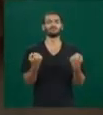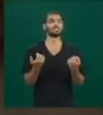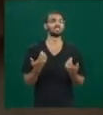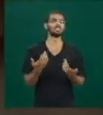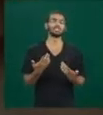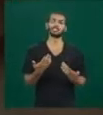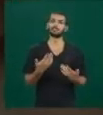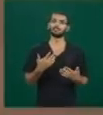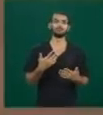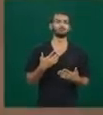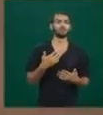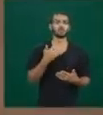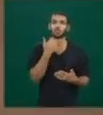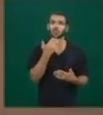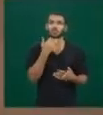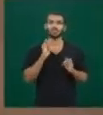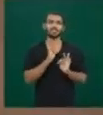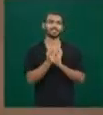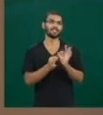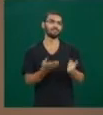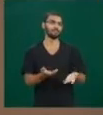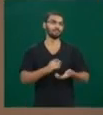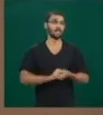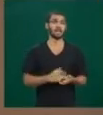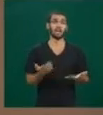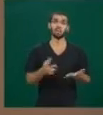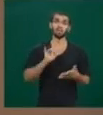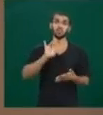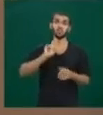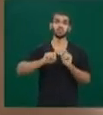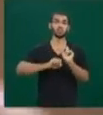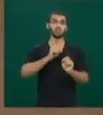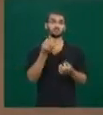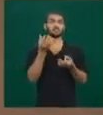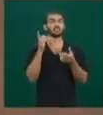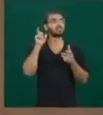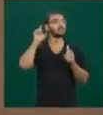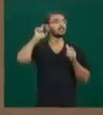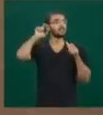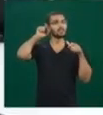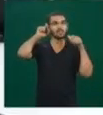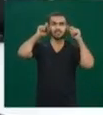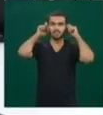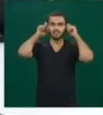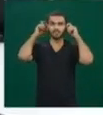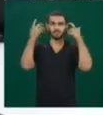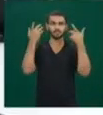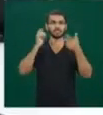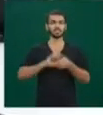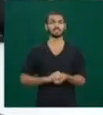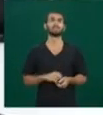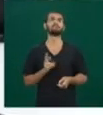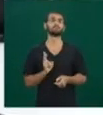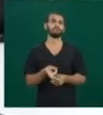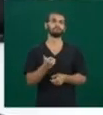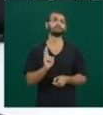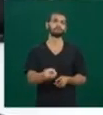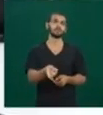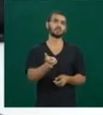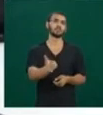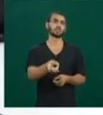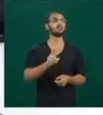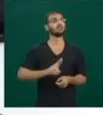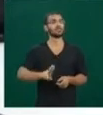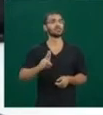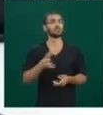é irreversível. Ao invés do fone, agora o companheiro dela é um aparelho auditivo. Pra sempre, né, o uso do aparelho, ele me